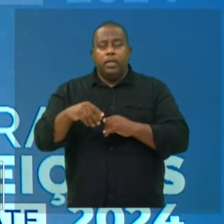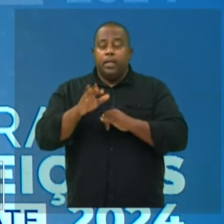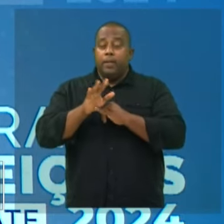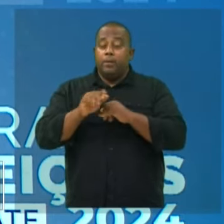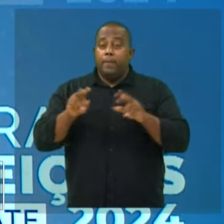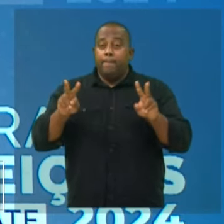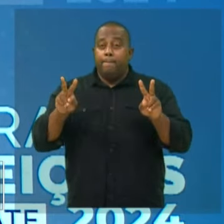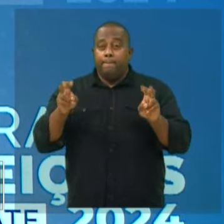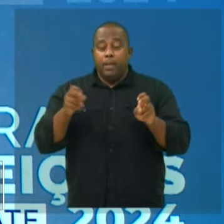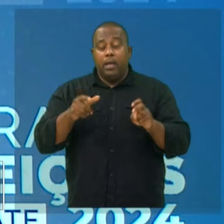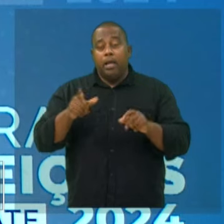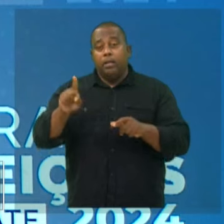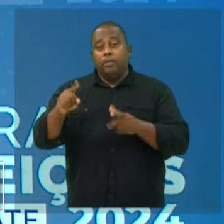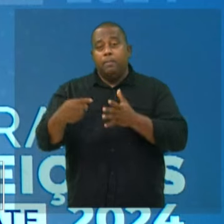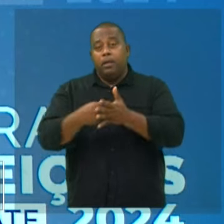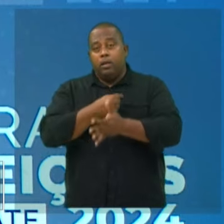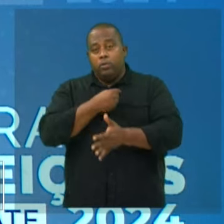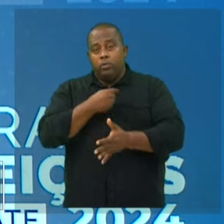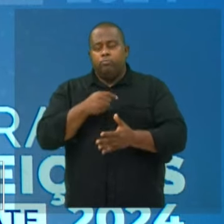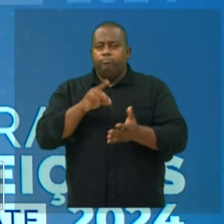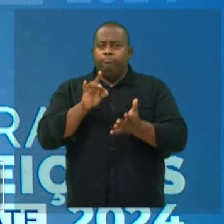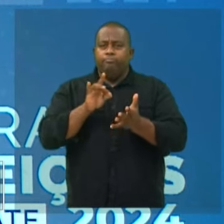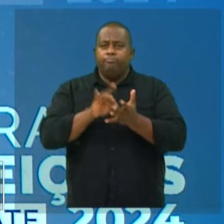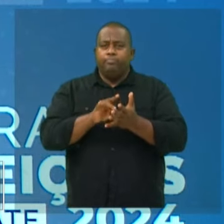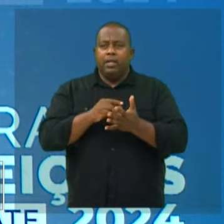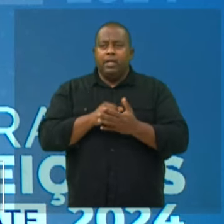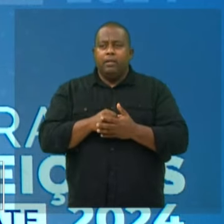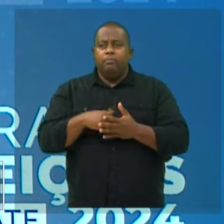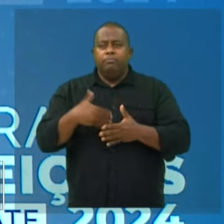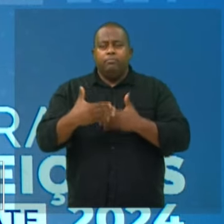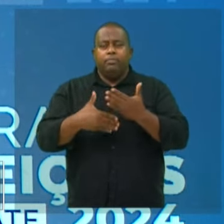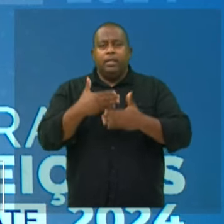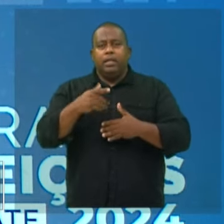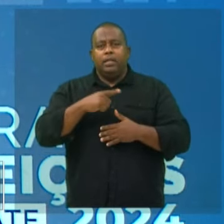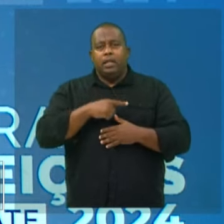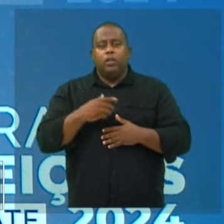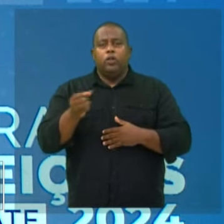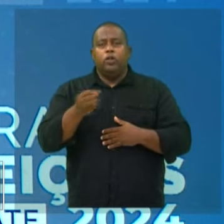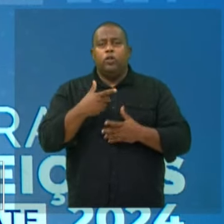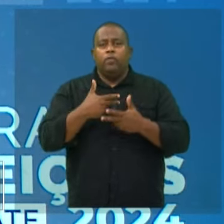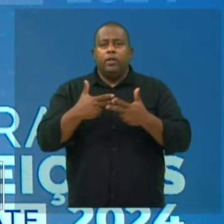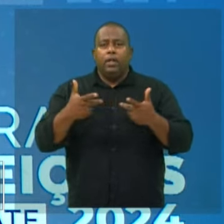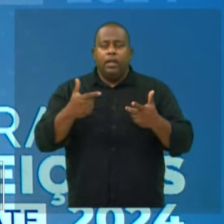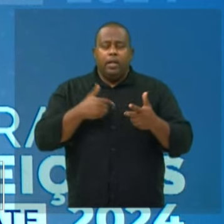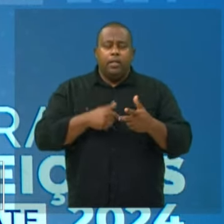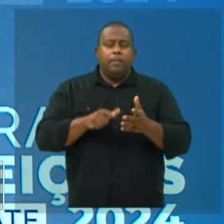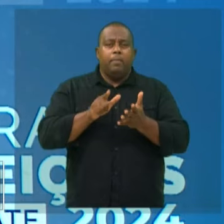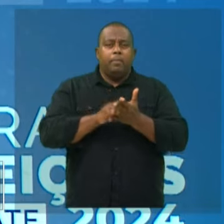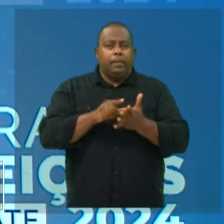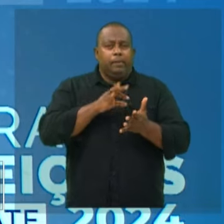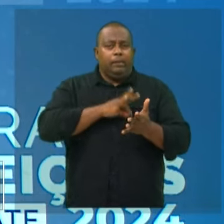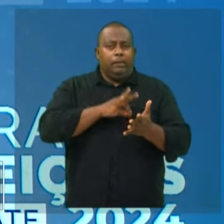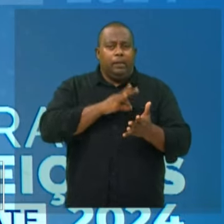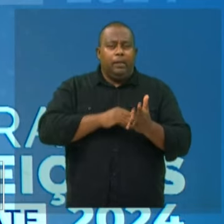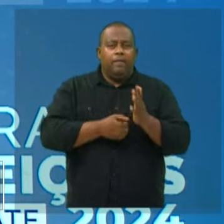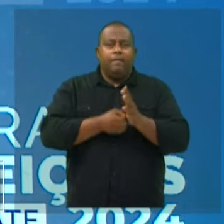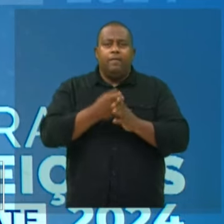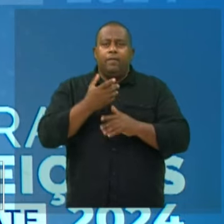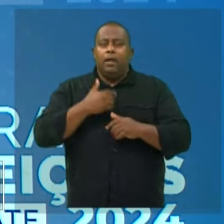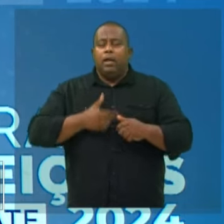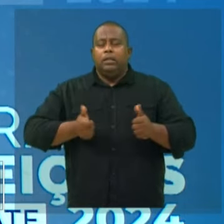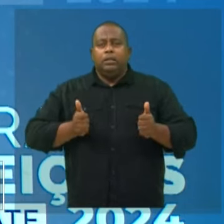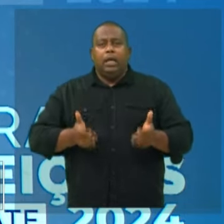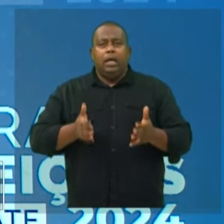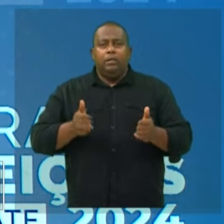sobre essa questão que o senhor falou candidato realmente a cada dia chegam notícias de contra-cheques e mais contracheques uma farra com o